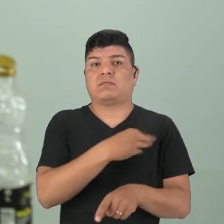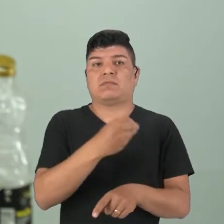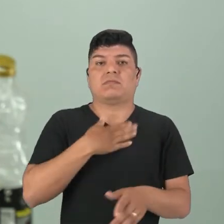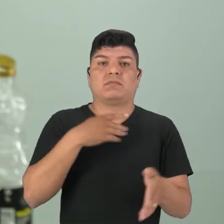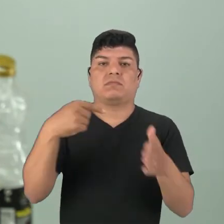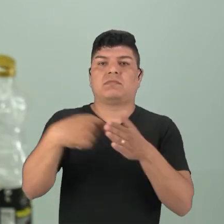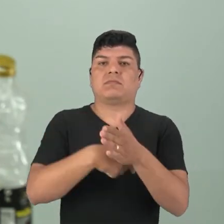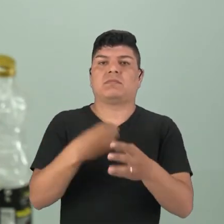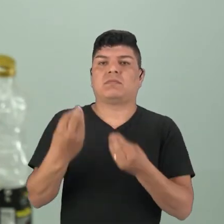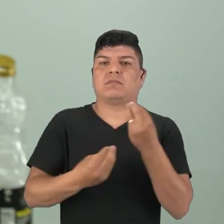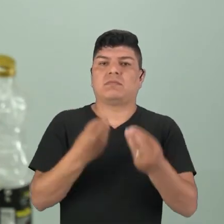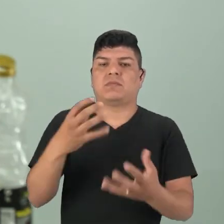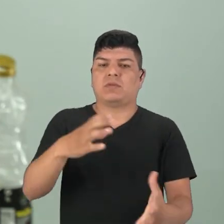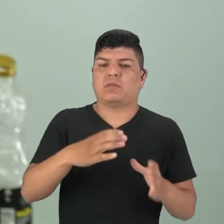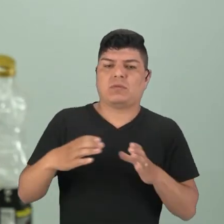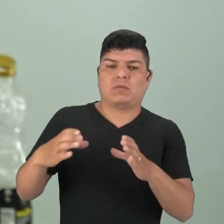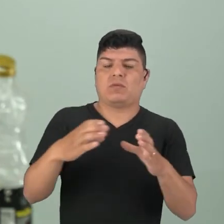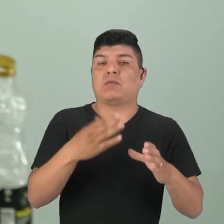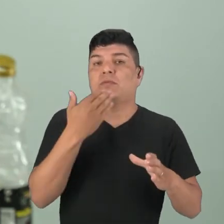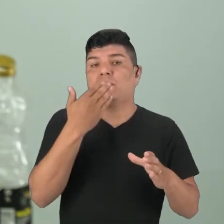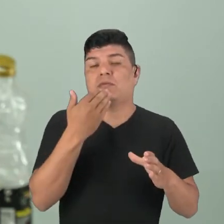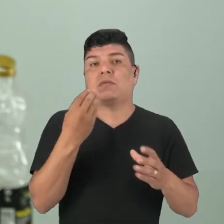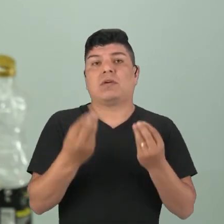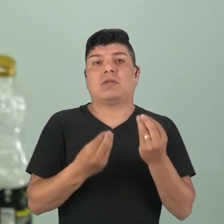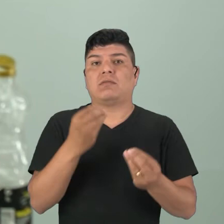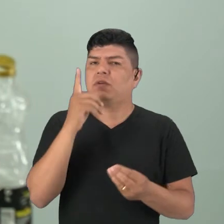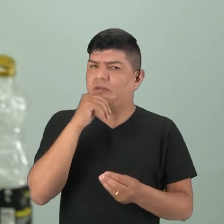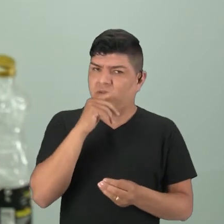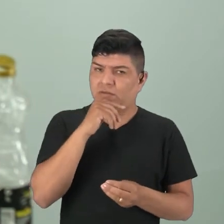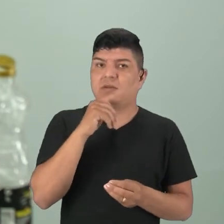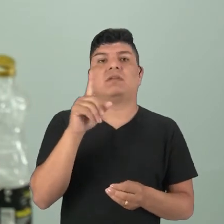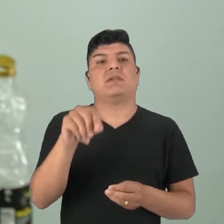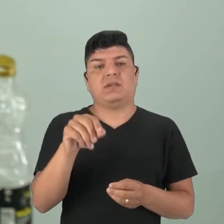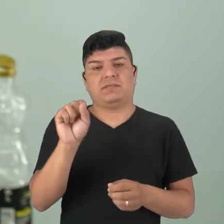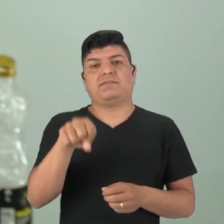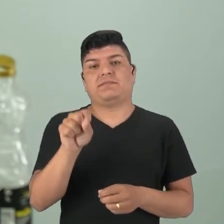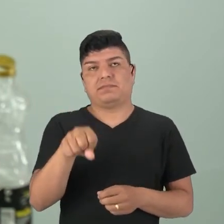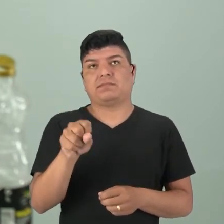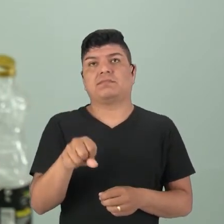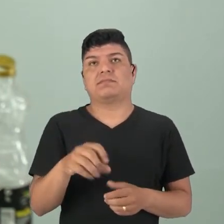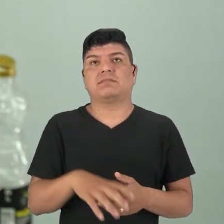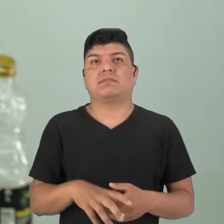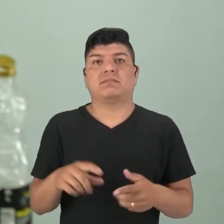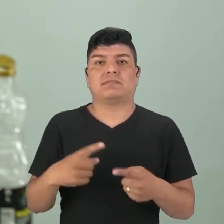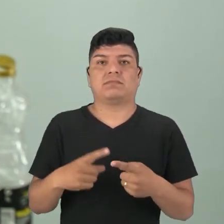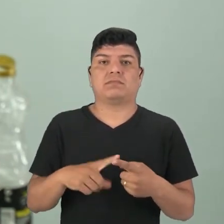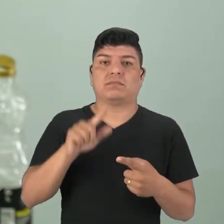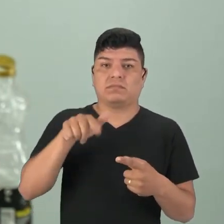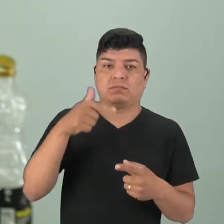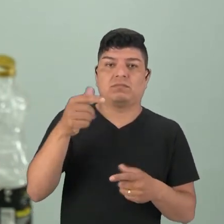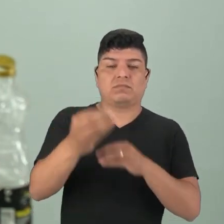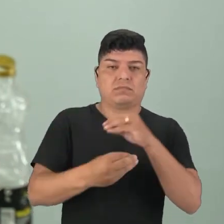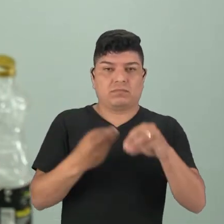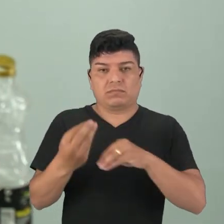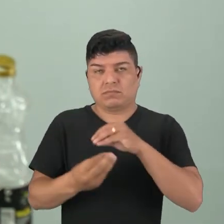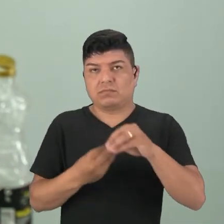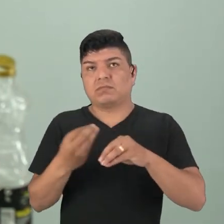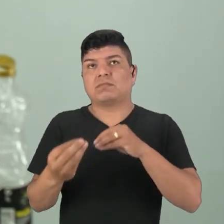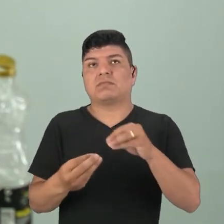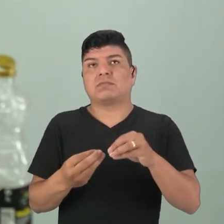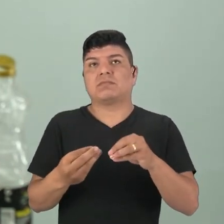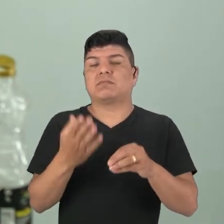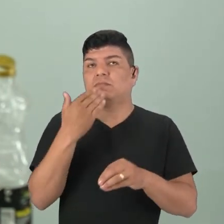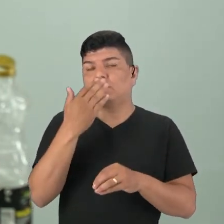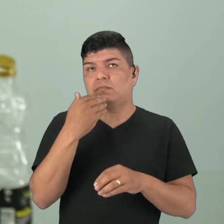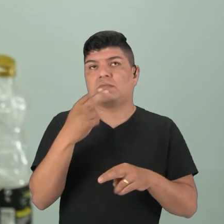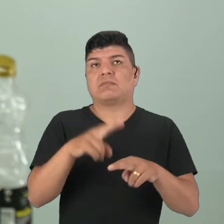mãe, como é que tu faz o caldo que tá preparando o alimento? É com água? Eu disse: filho, que eu coloco outros, né, elementos na